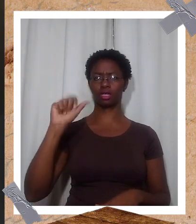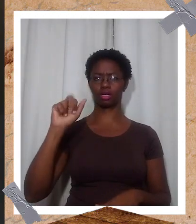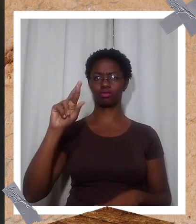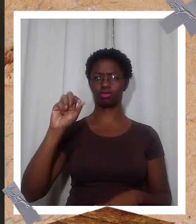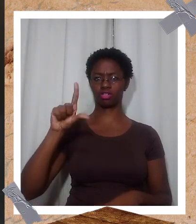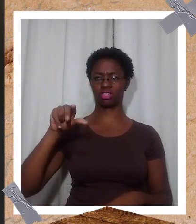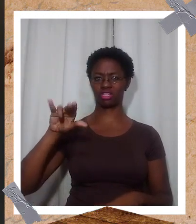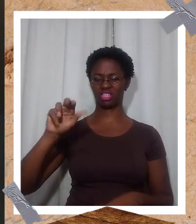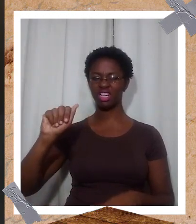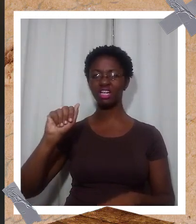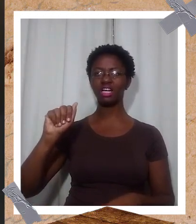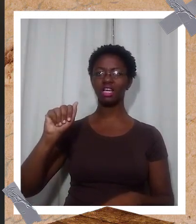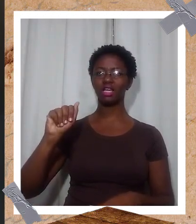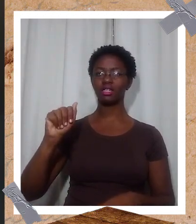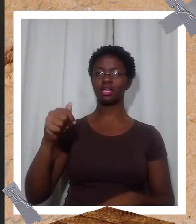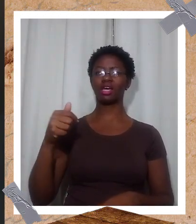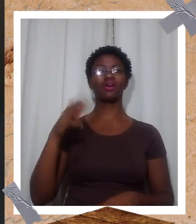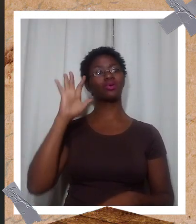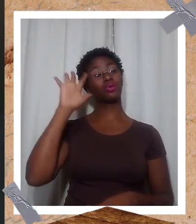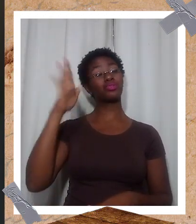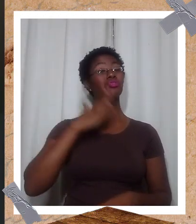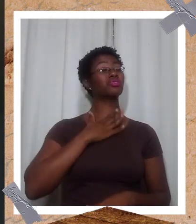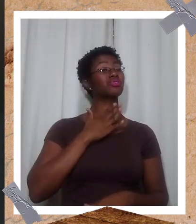Jesus, Meu Sonho é Escrever.